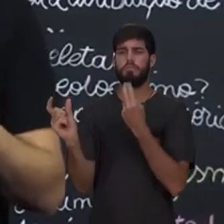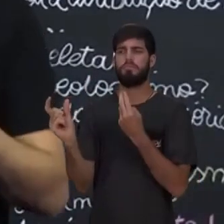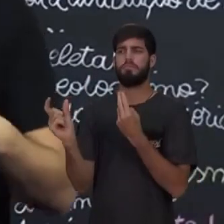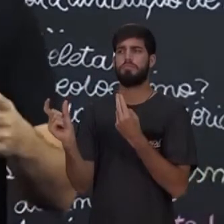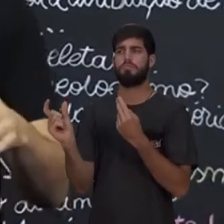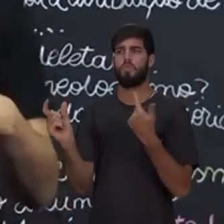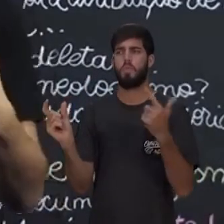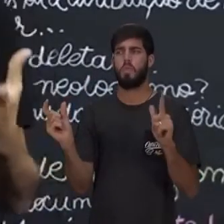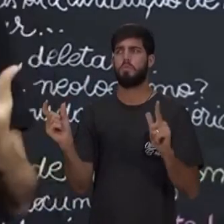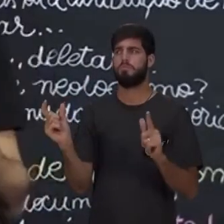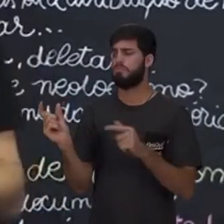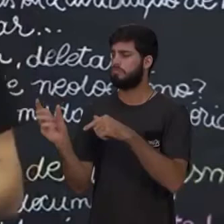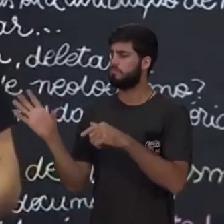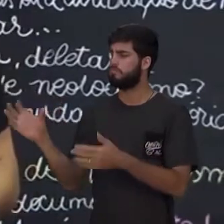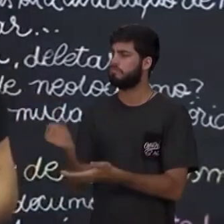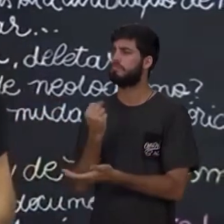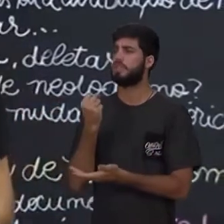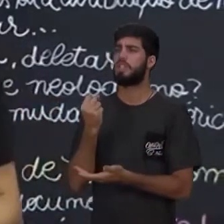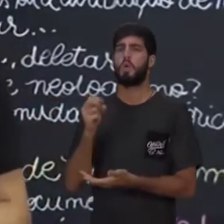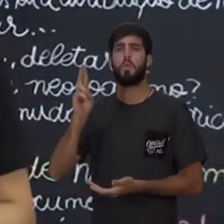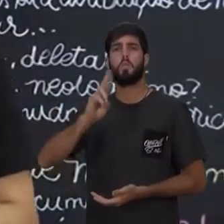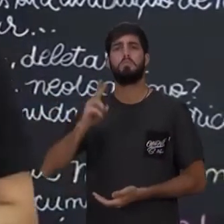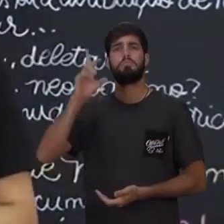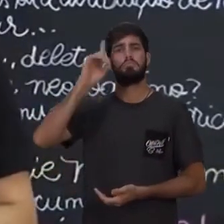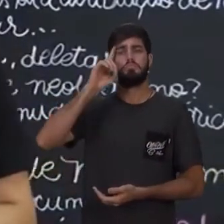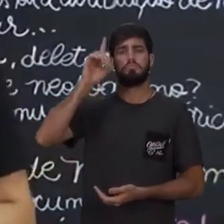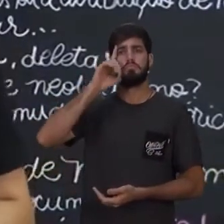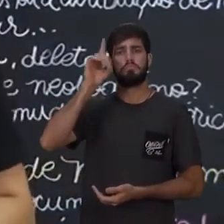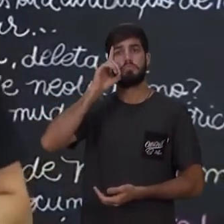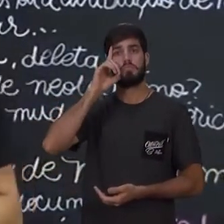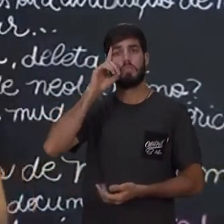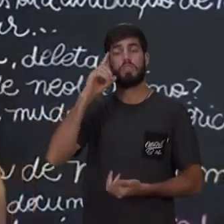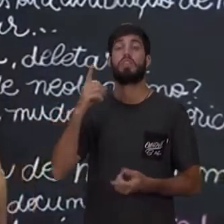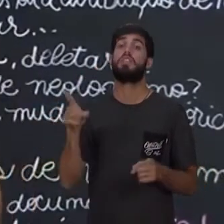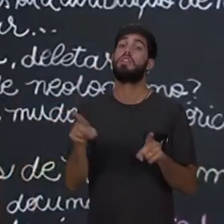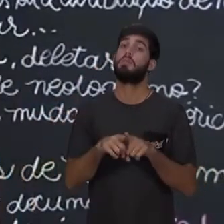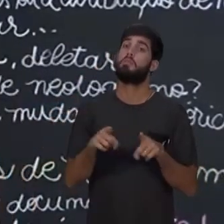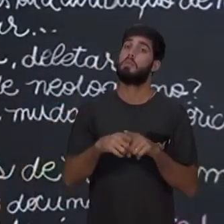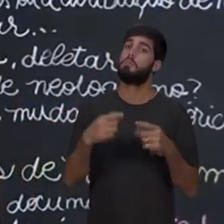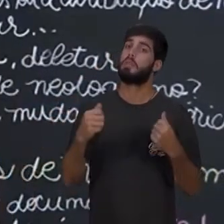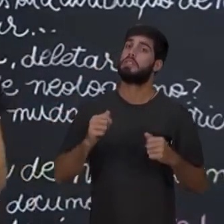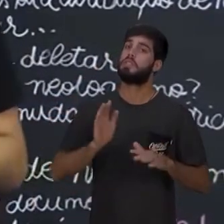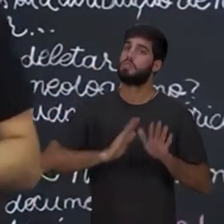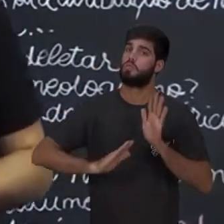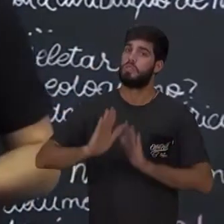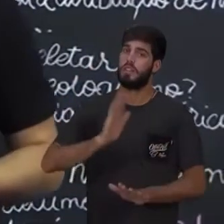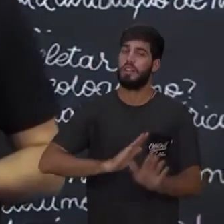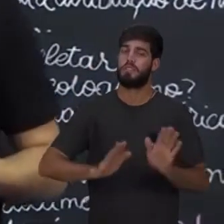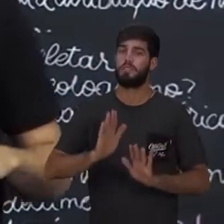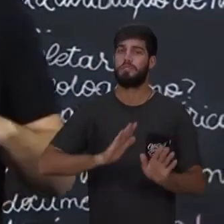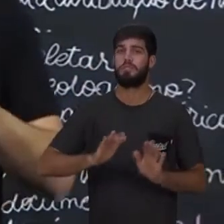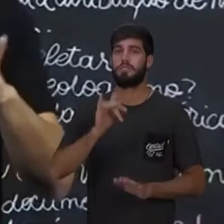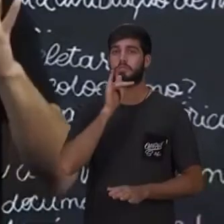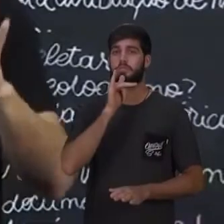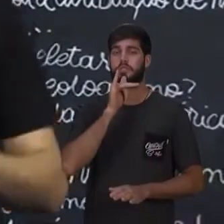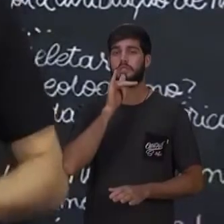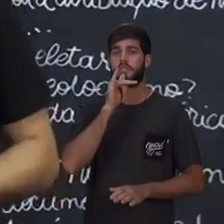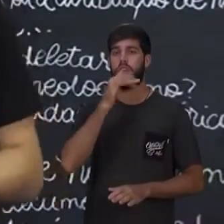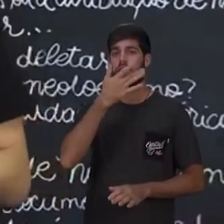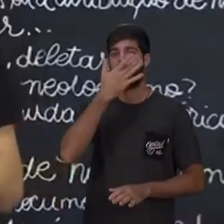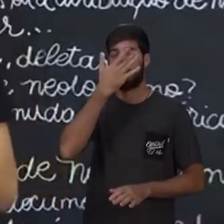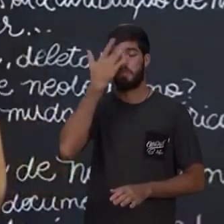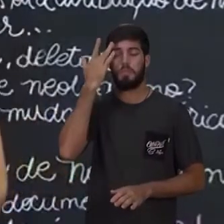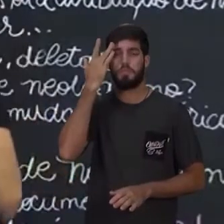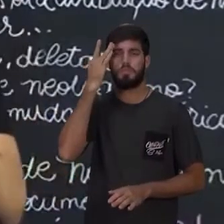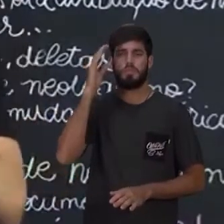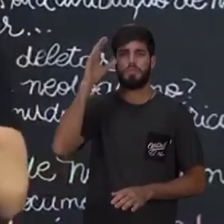propriedade linguística comum do dia a dia. Quando isso acontece, é bom a gente ter cuidado também com os excessos, né? Algumas pessoas acabam aprendendo palavras